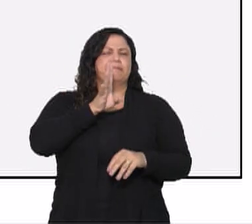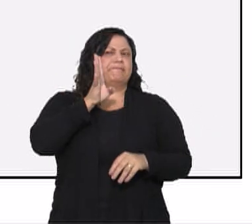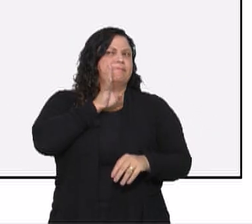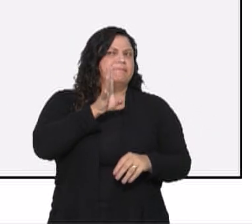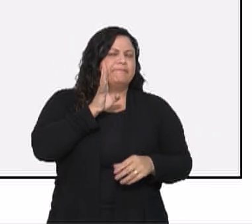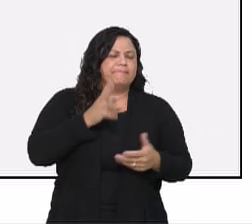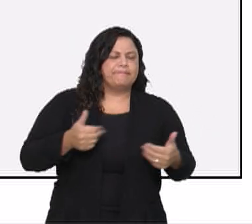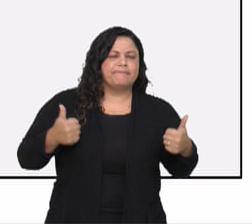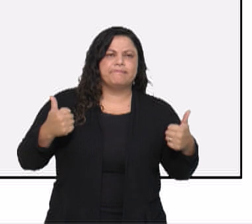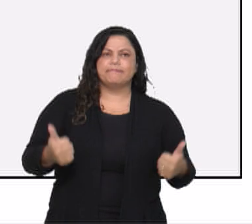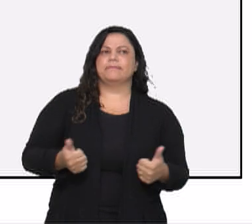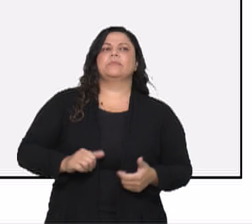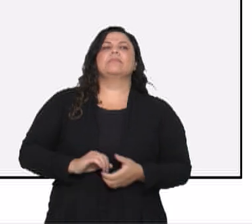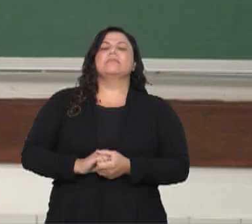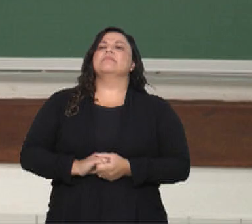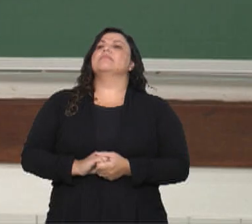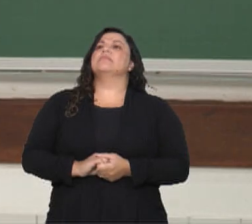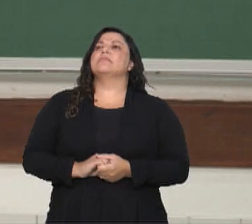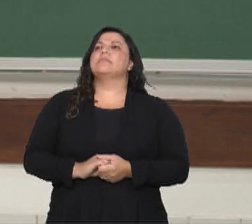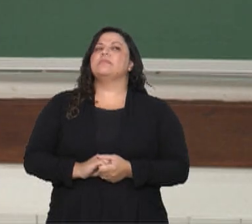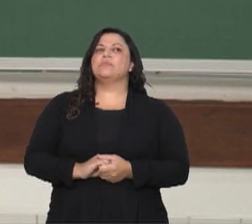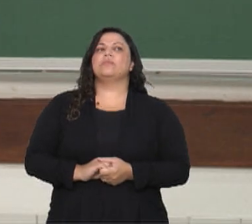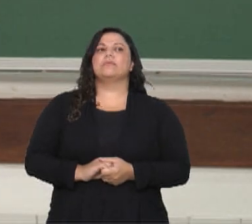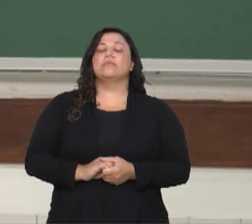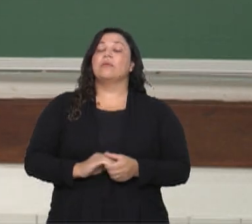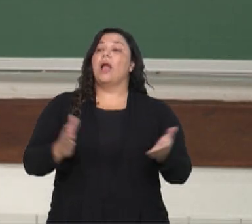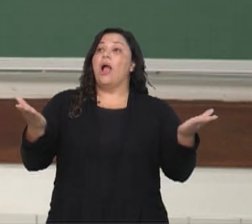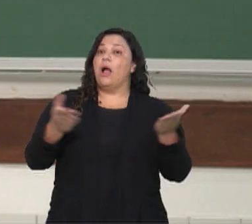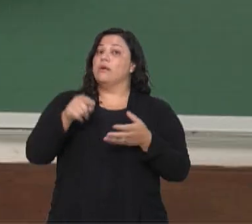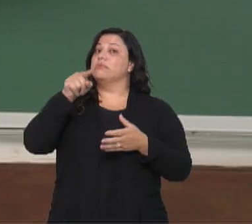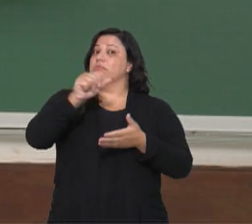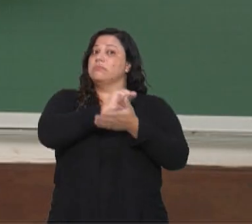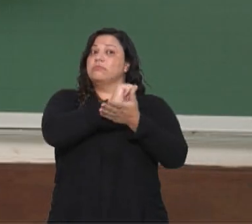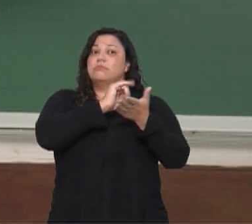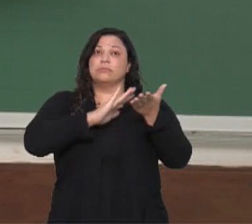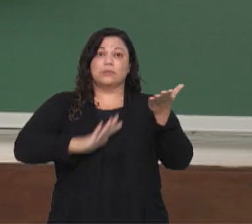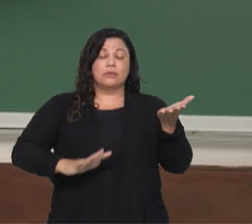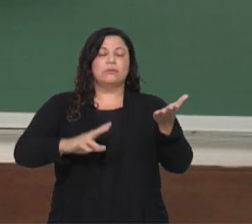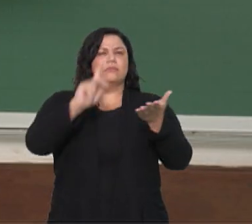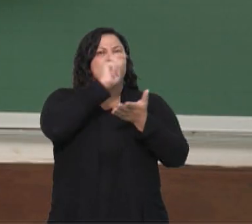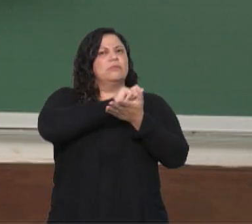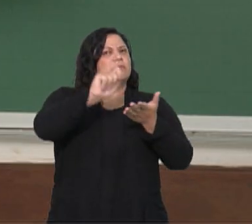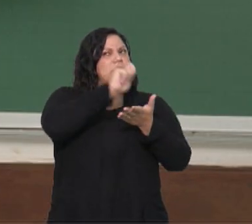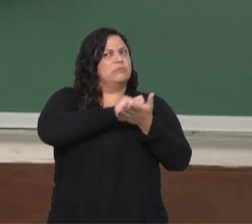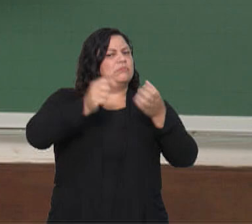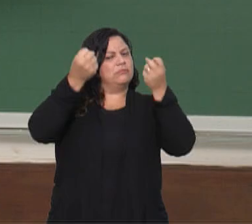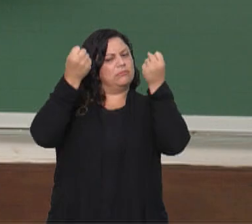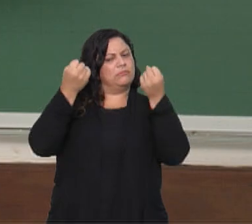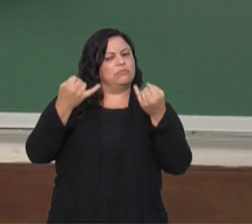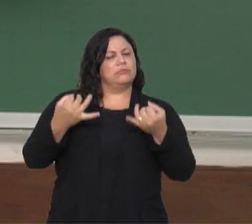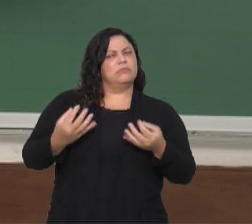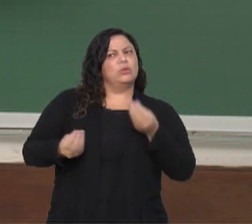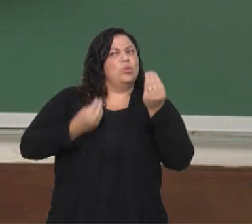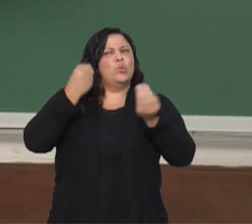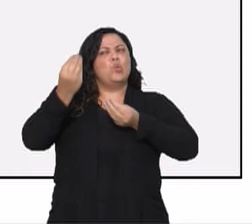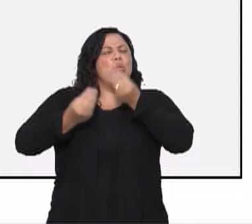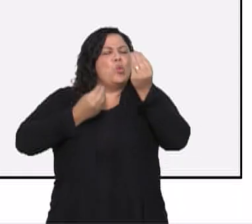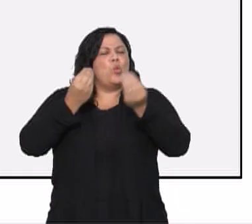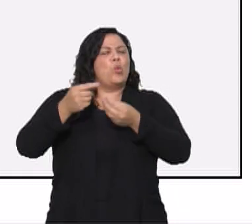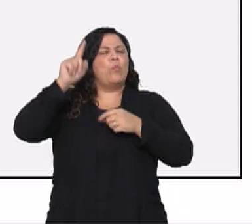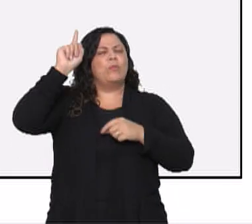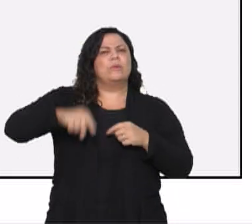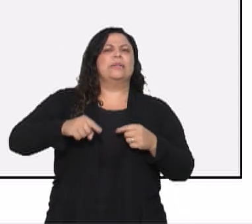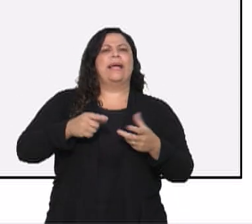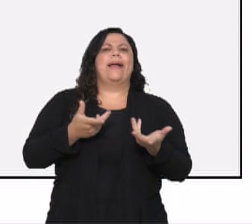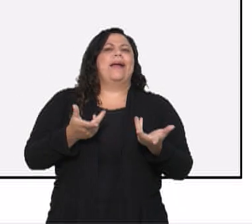ferramentas do Neolítico. Agora com vocês, o professor Roberto gostaria que vocês descrevessem como eram as ferramentas e armas